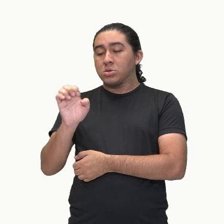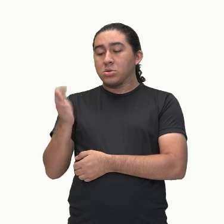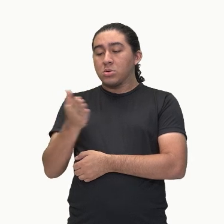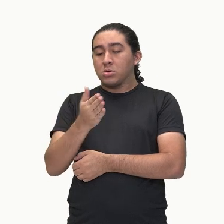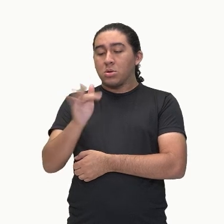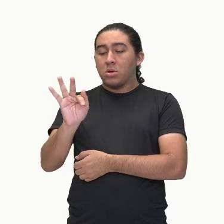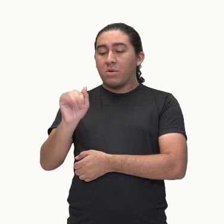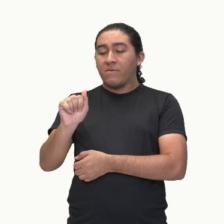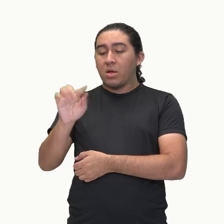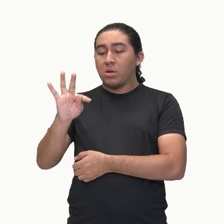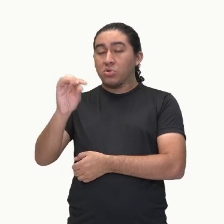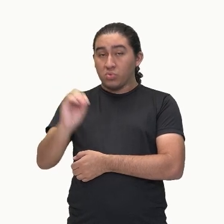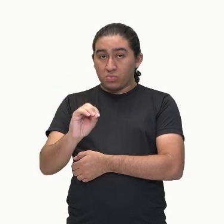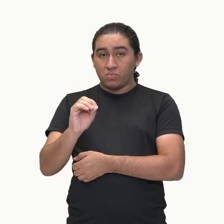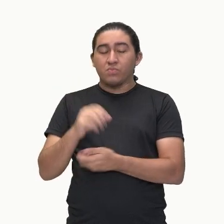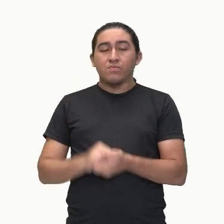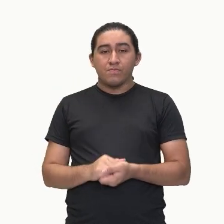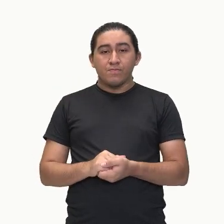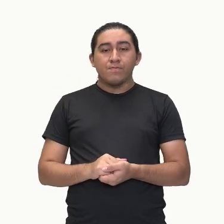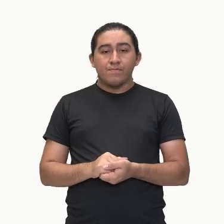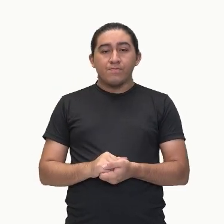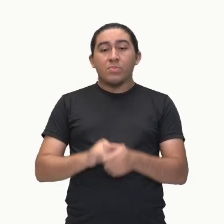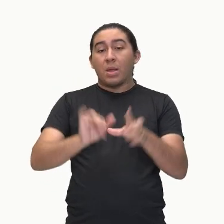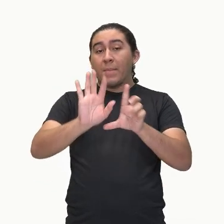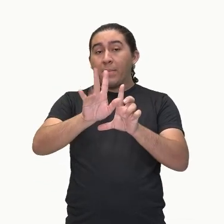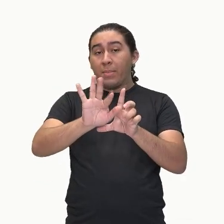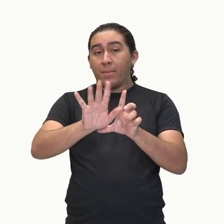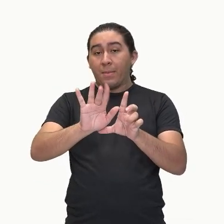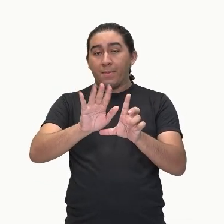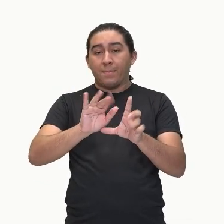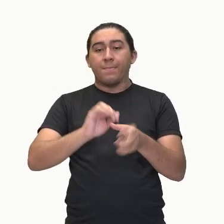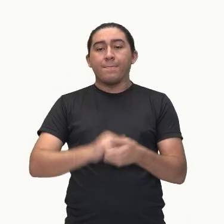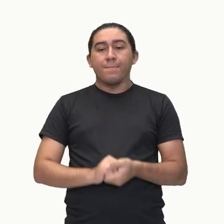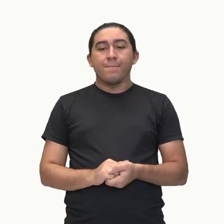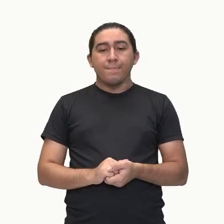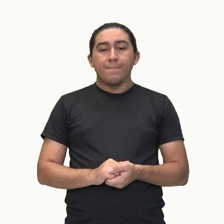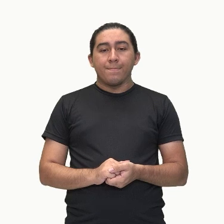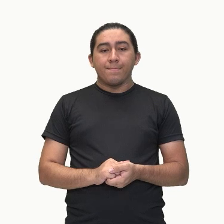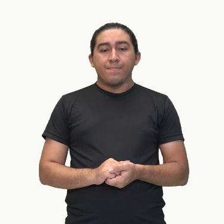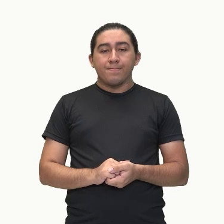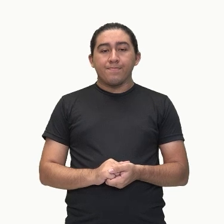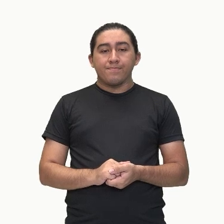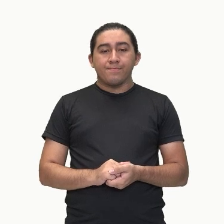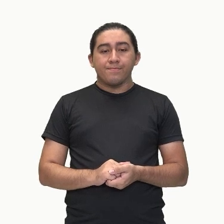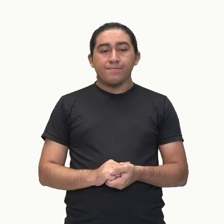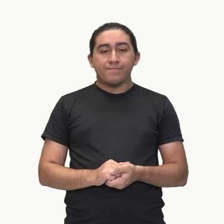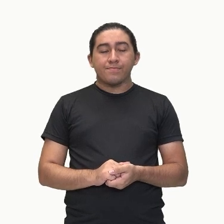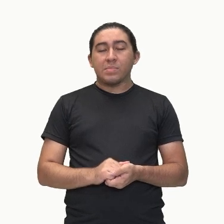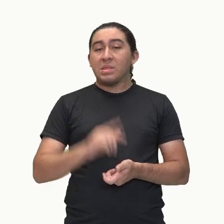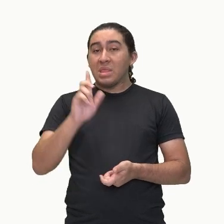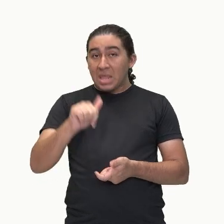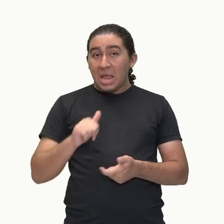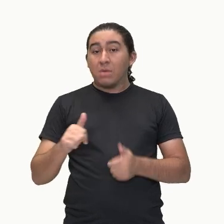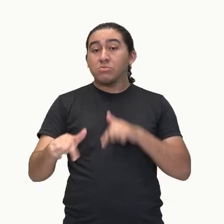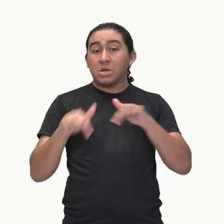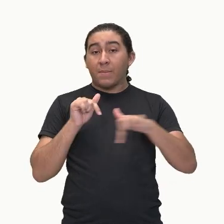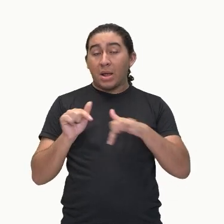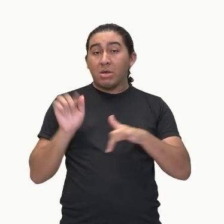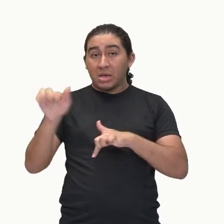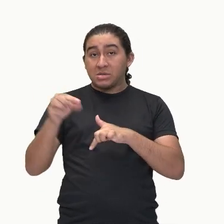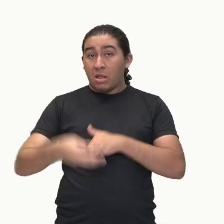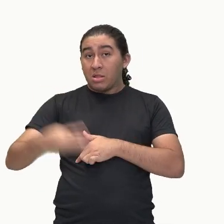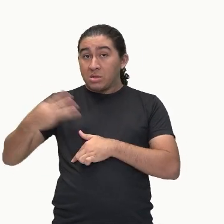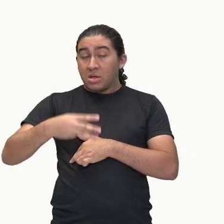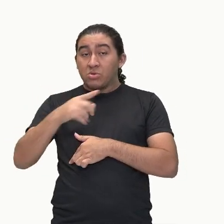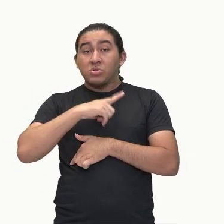em seguida a Estrada. Nossa, a Estrada, um trabalho que eles entraram em turnê, levando a